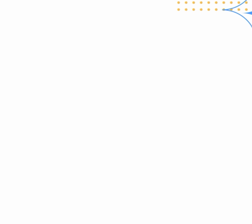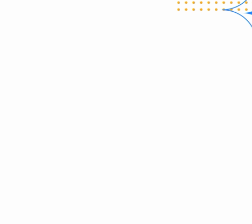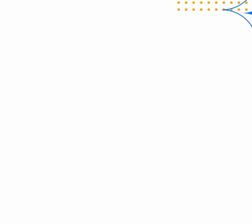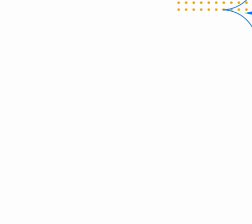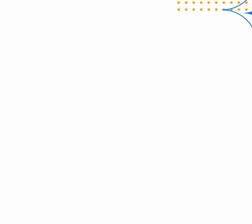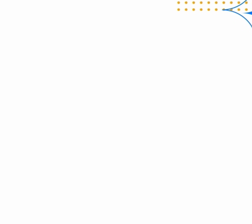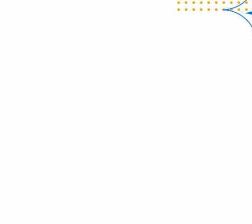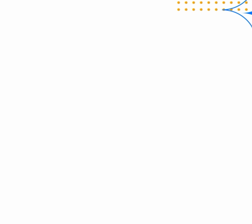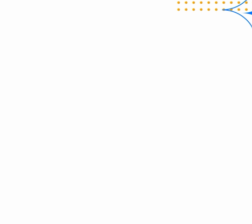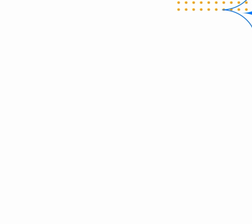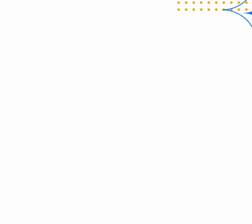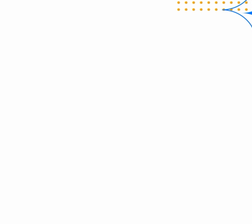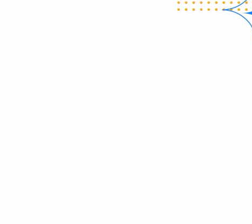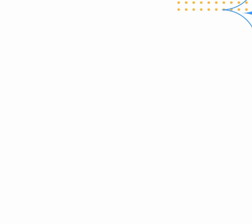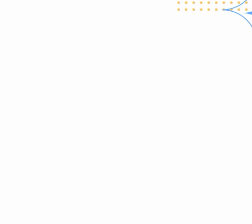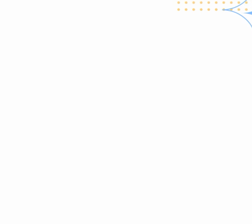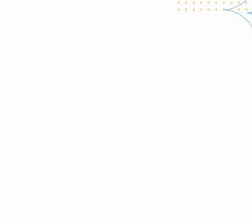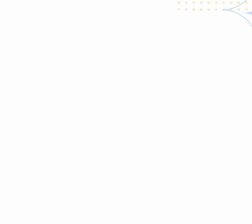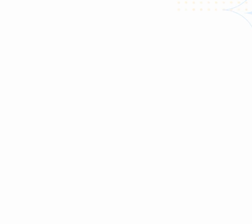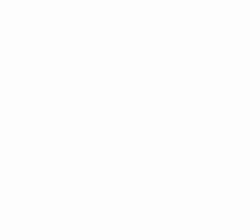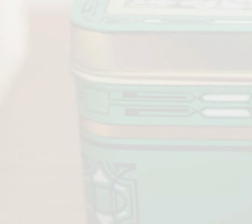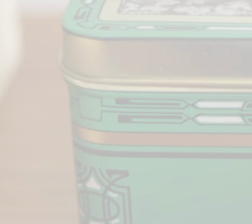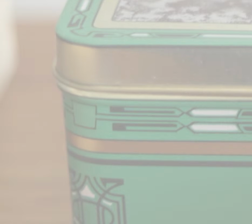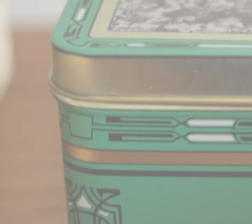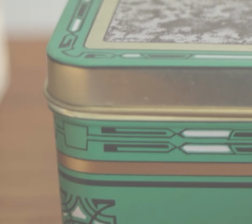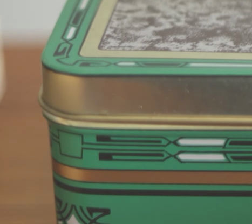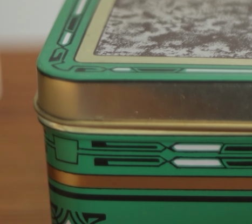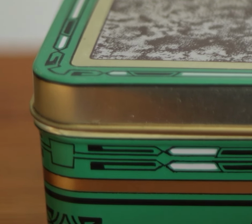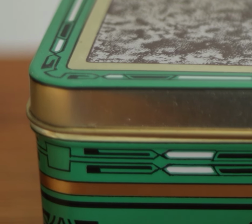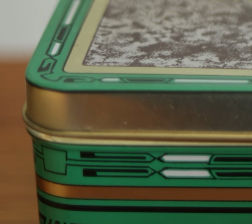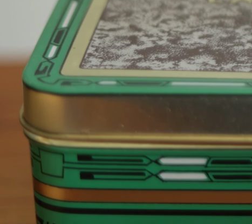Helena Giestas, Além das conversas.